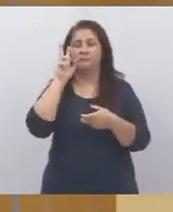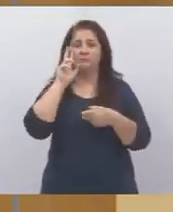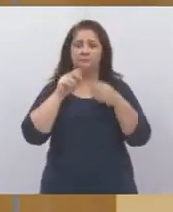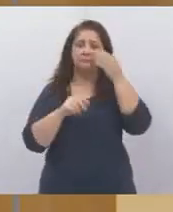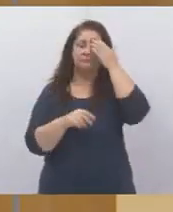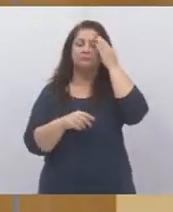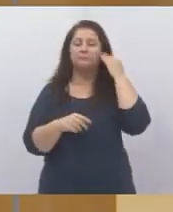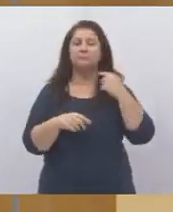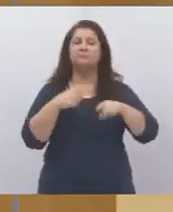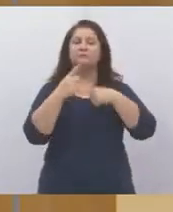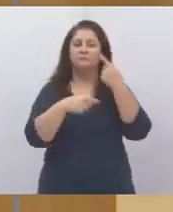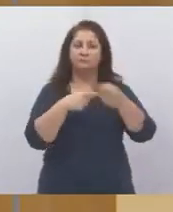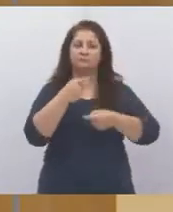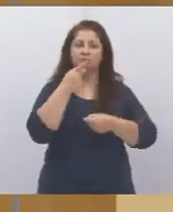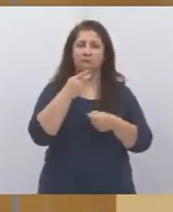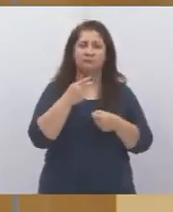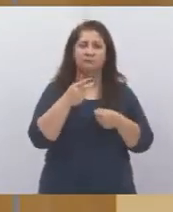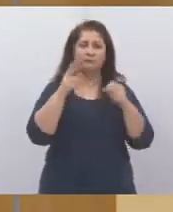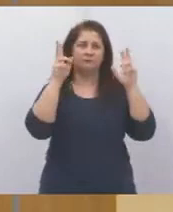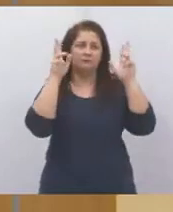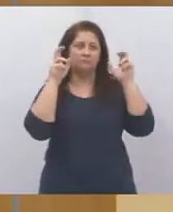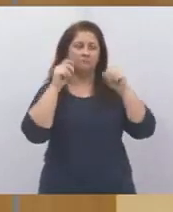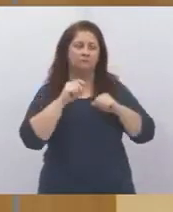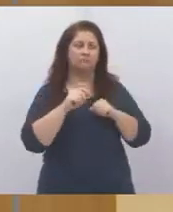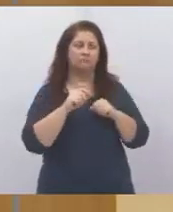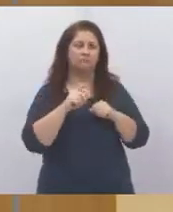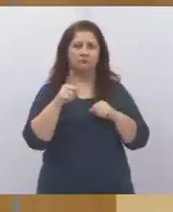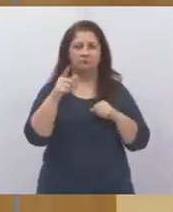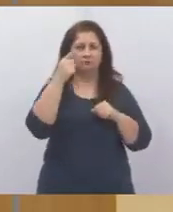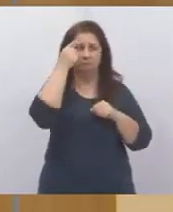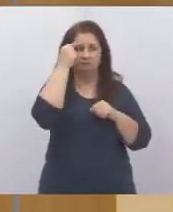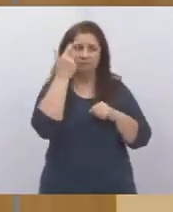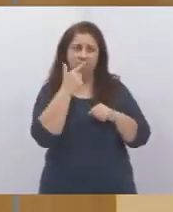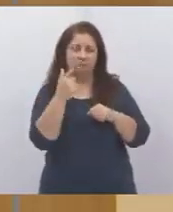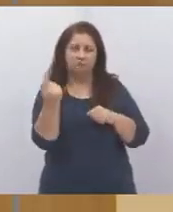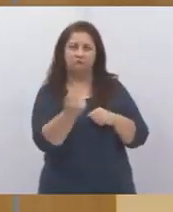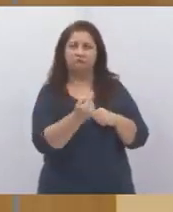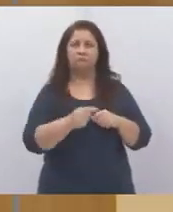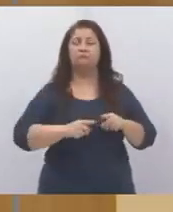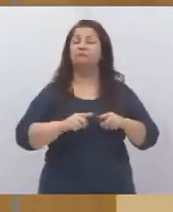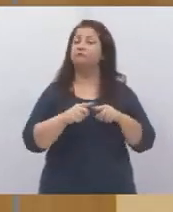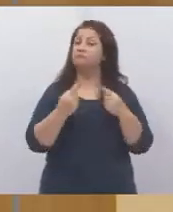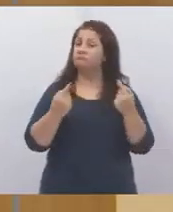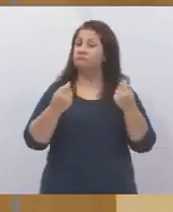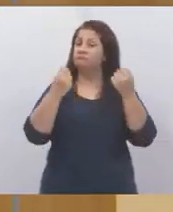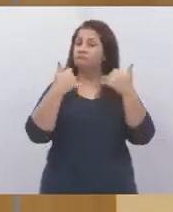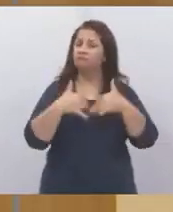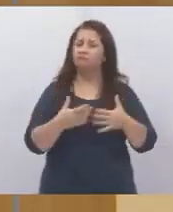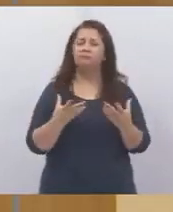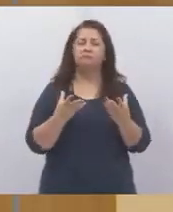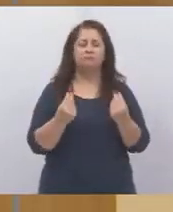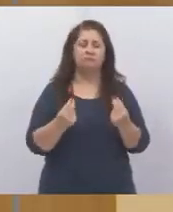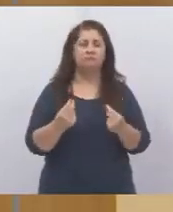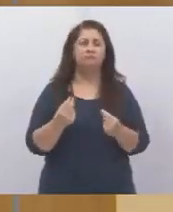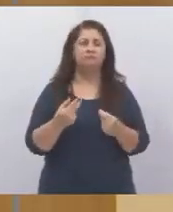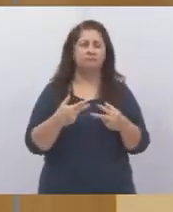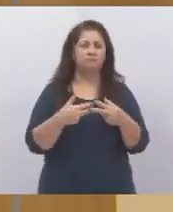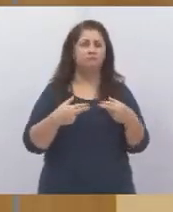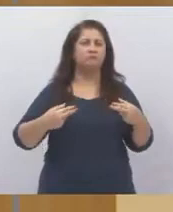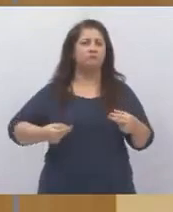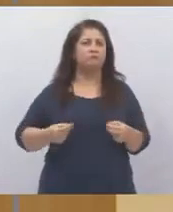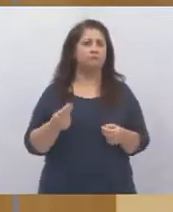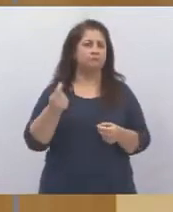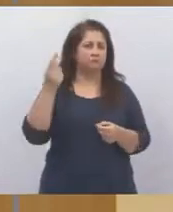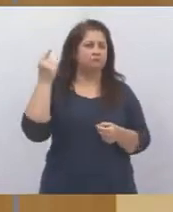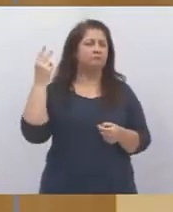depois falei sobre o sistema o senhor não encontrava aqui no plenário e eu quero Recordar que foi feito muita coisa pelos governos